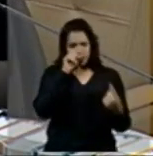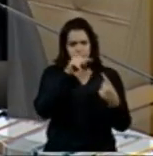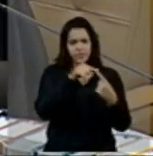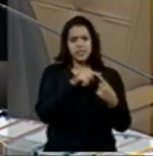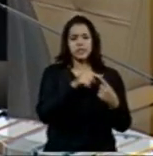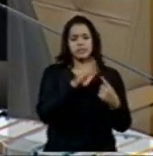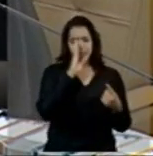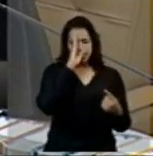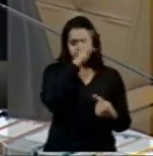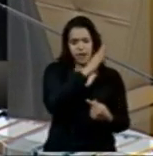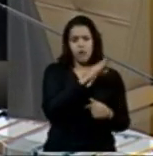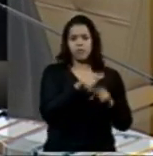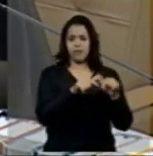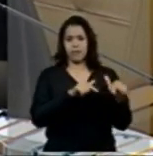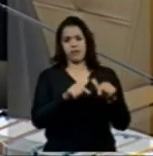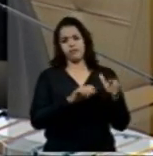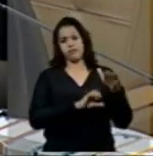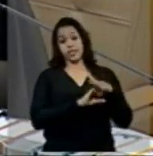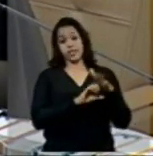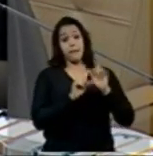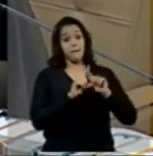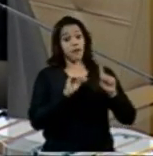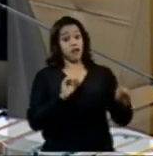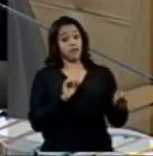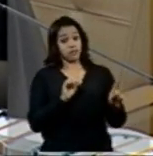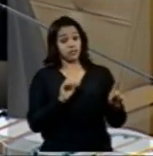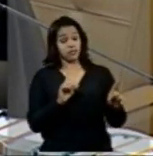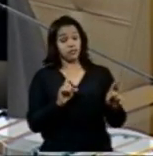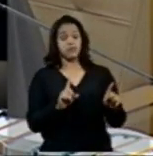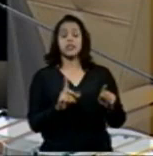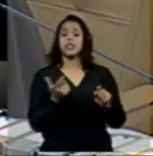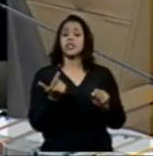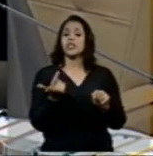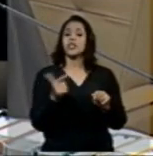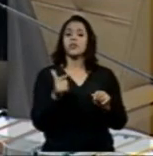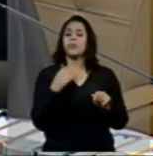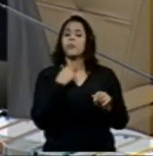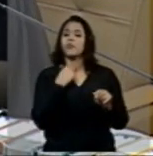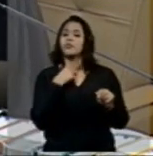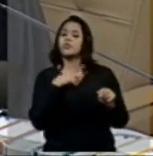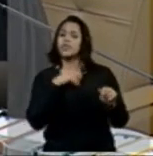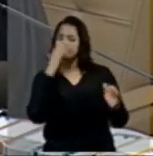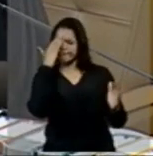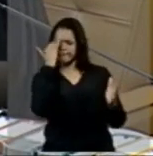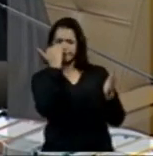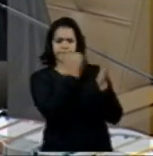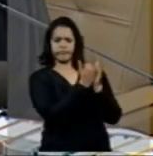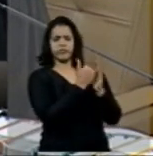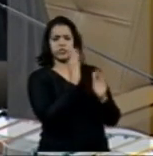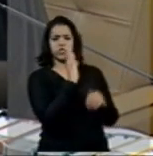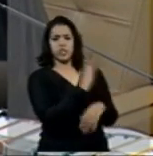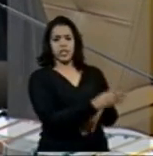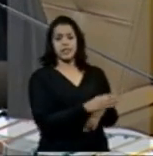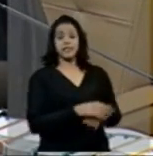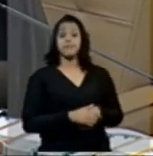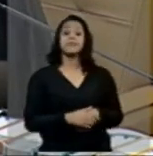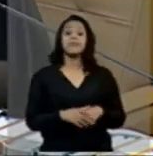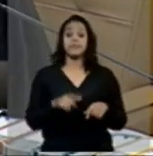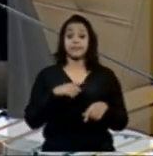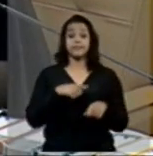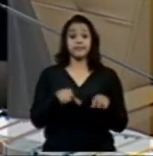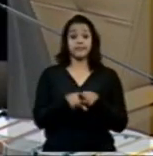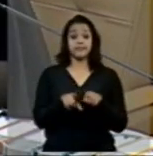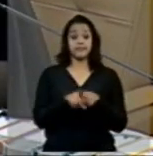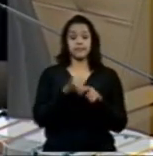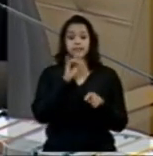empregador, desde que, repito, inexistentes pessoalidade e subordinação direta. Com a reformulação do entendimento